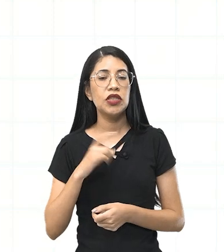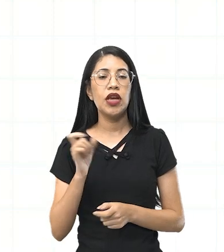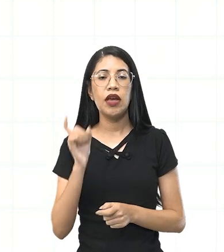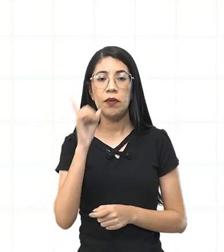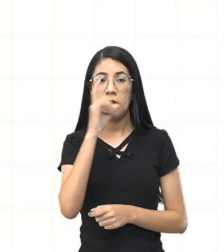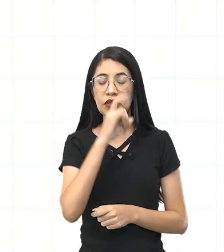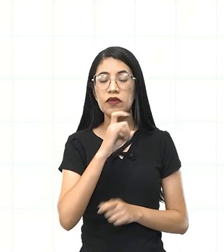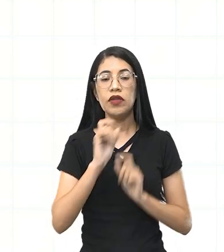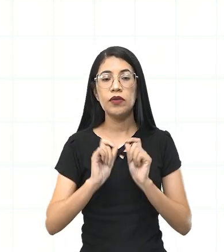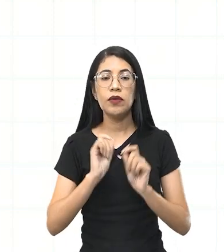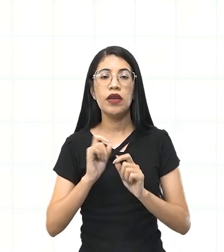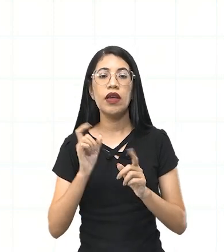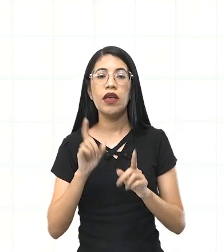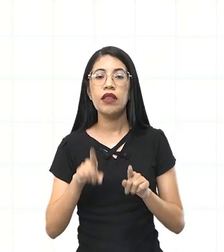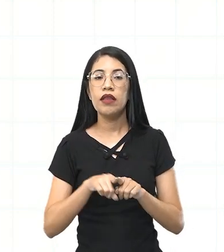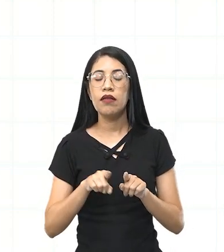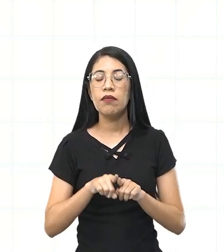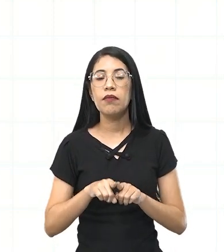né,